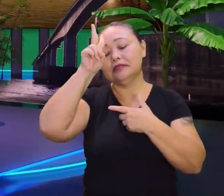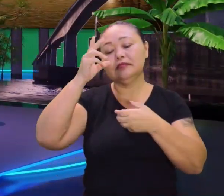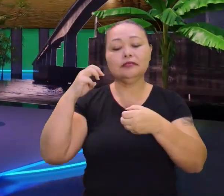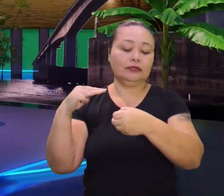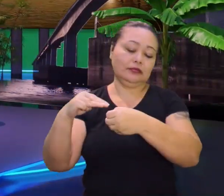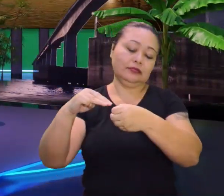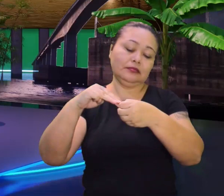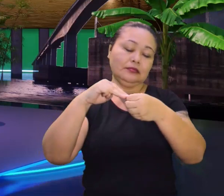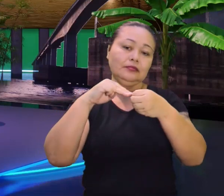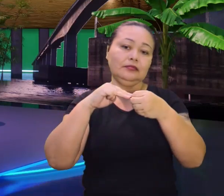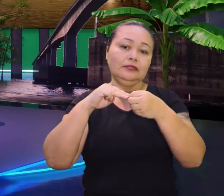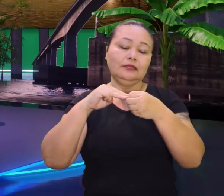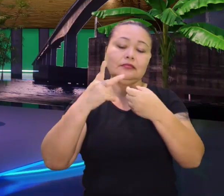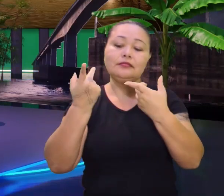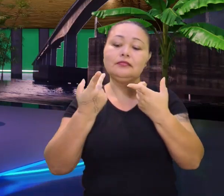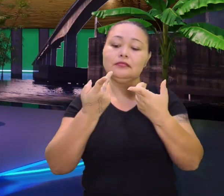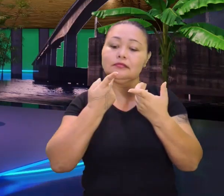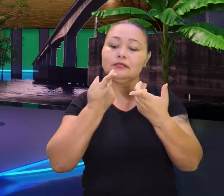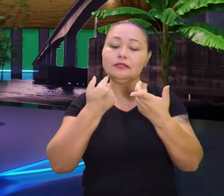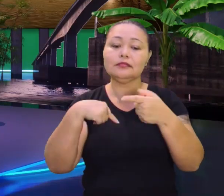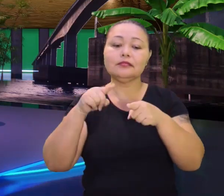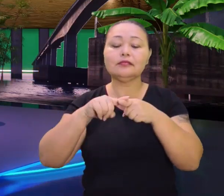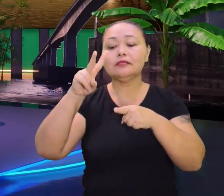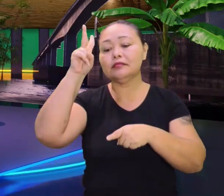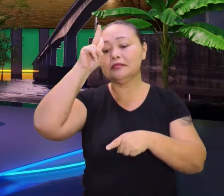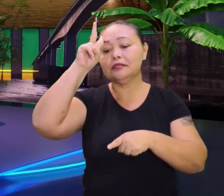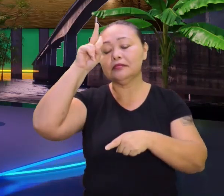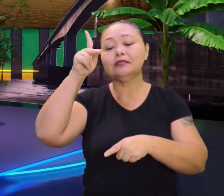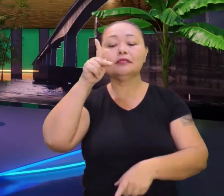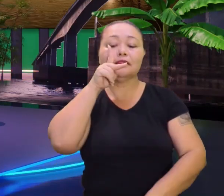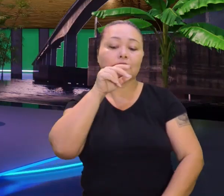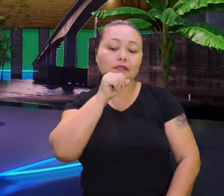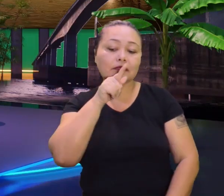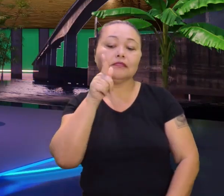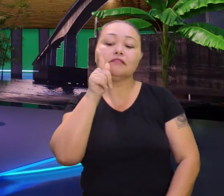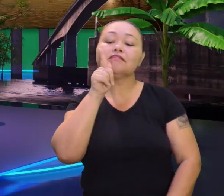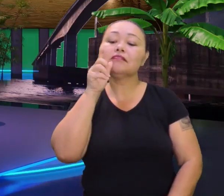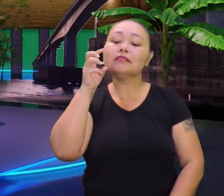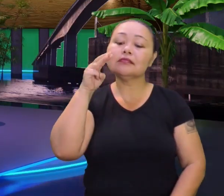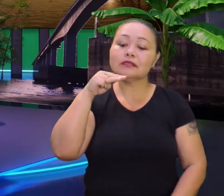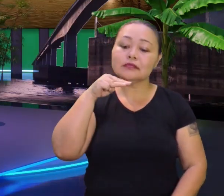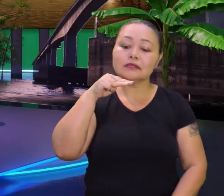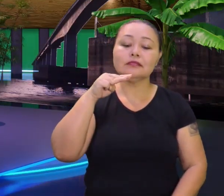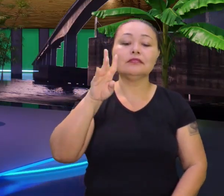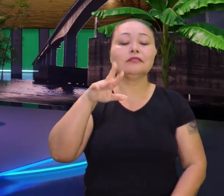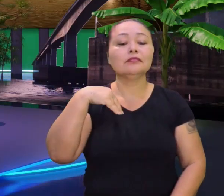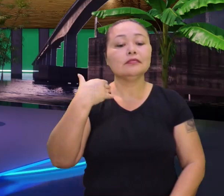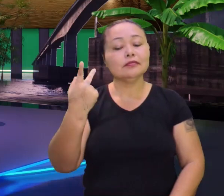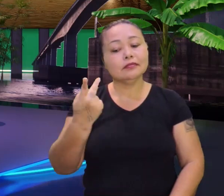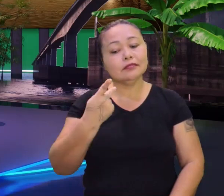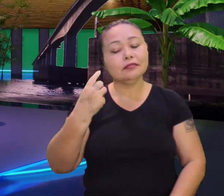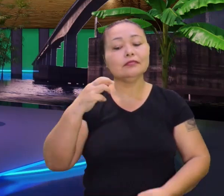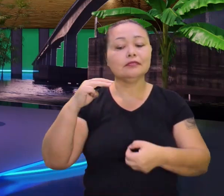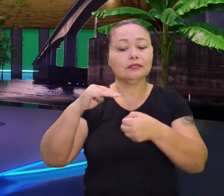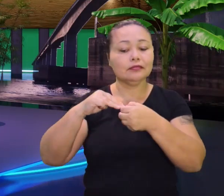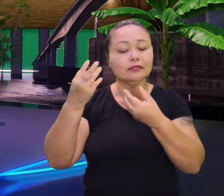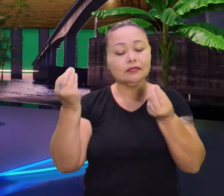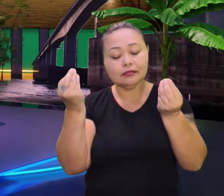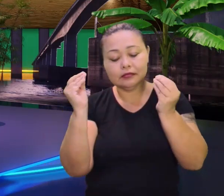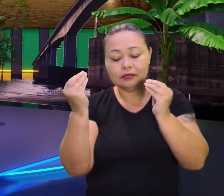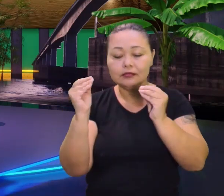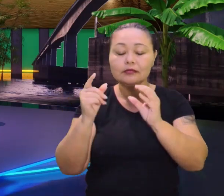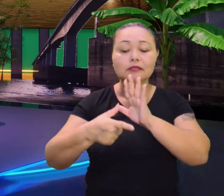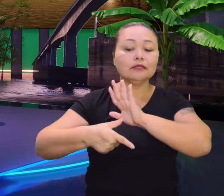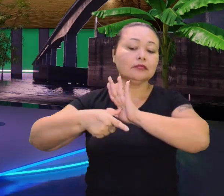dos municípios. Falamos um pouquinho aí da história do Porto Velho, Guajará-Mirim, que são municípios aí que se